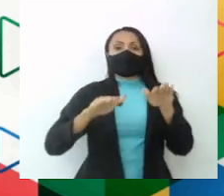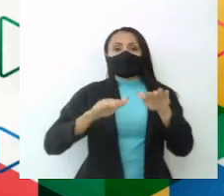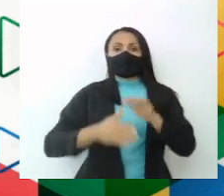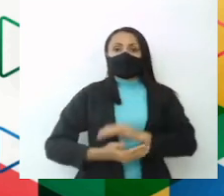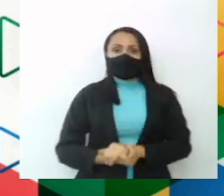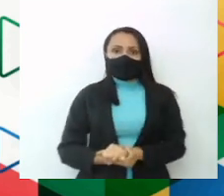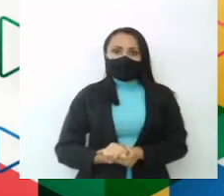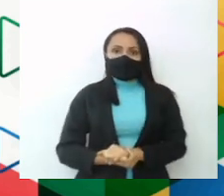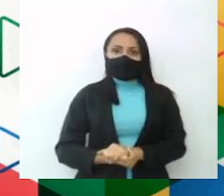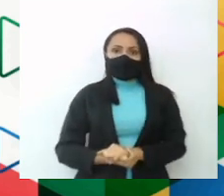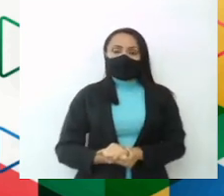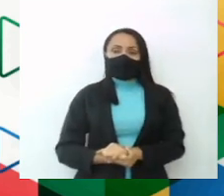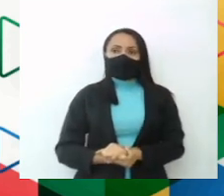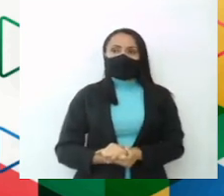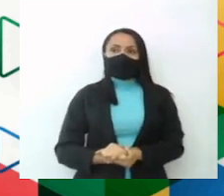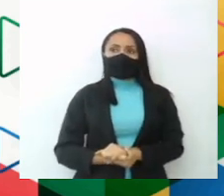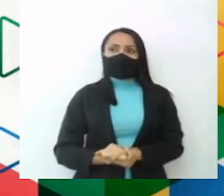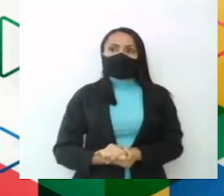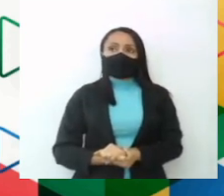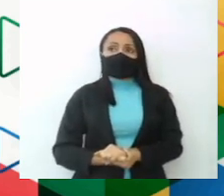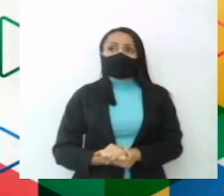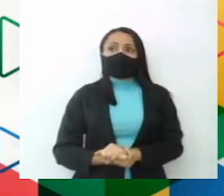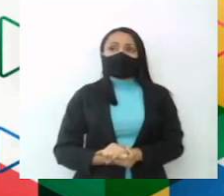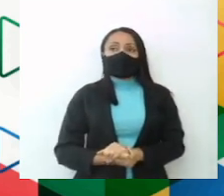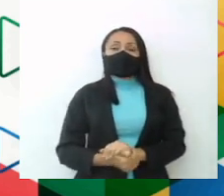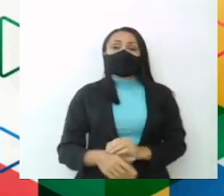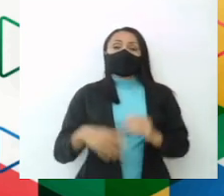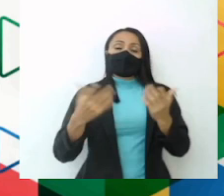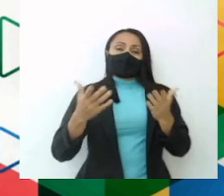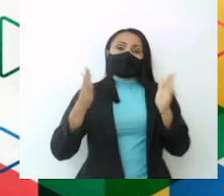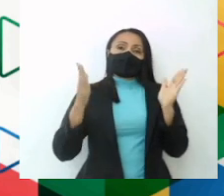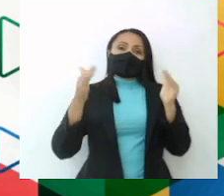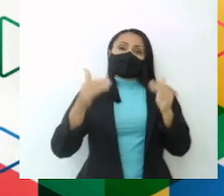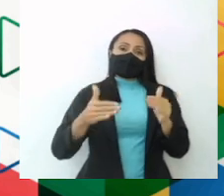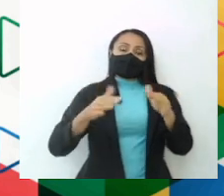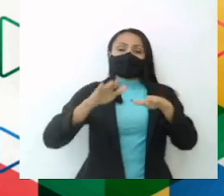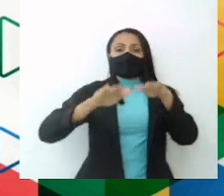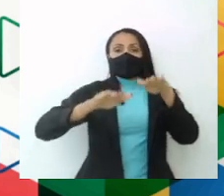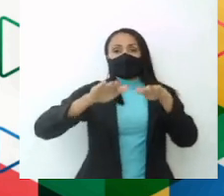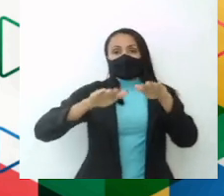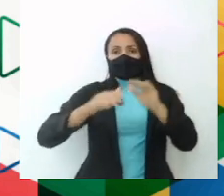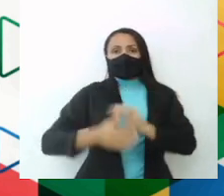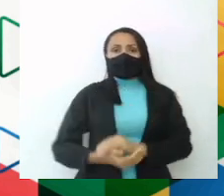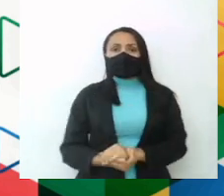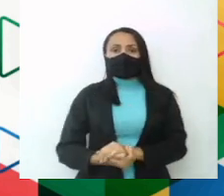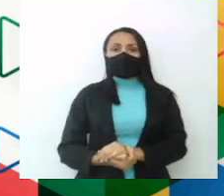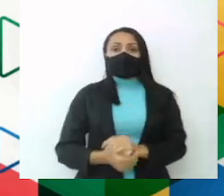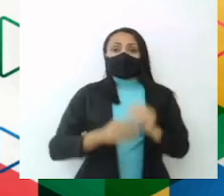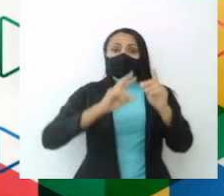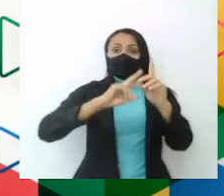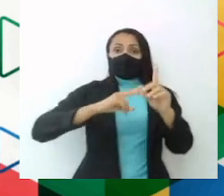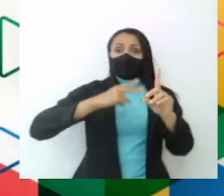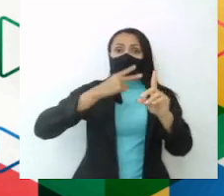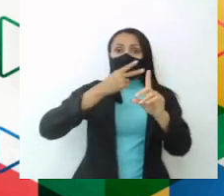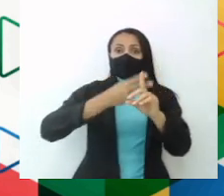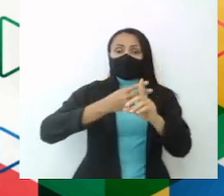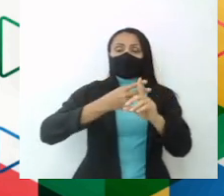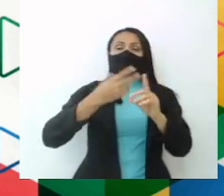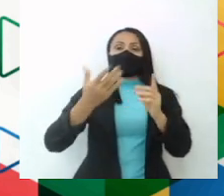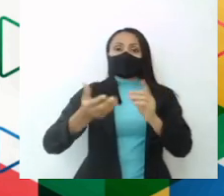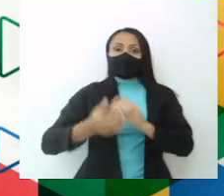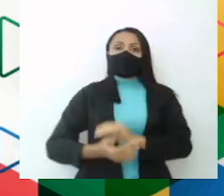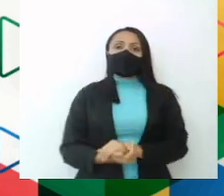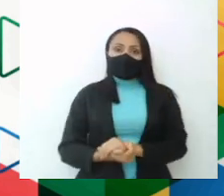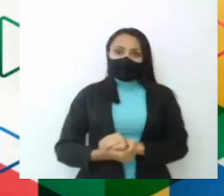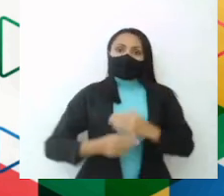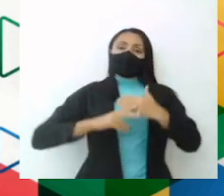proporcionais. O que é que são grandezas diretamente proporcionais? O aumento de uma acarreta o